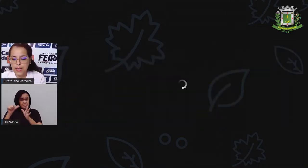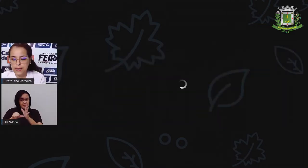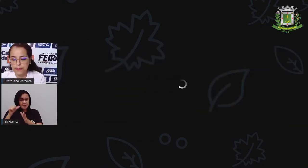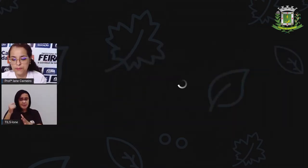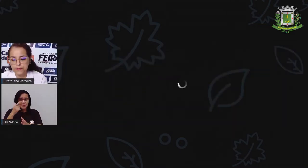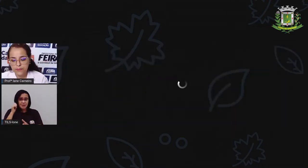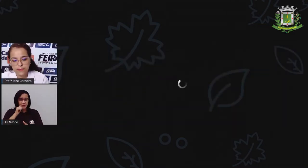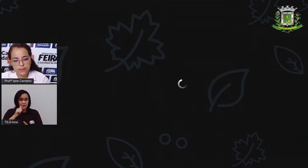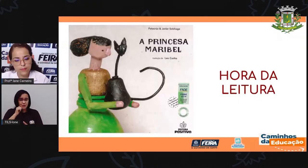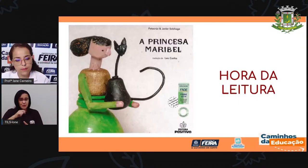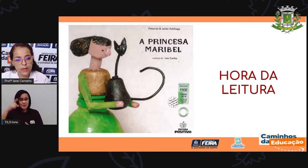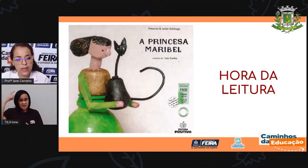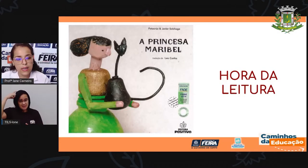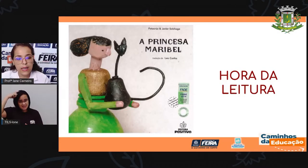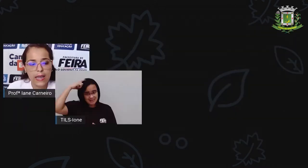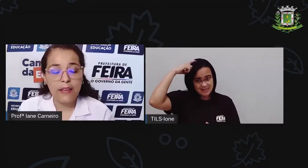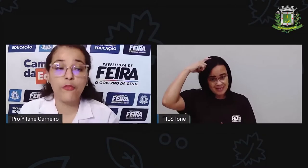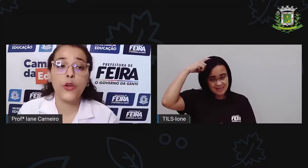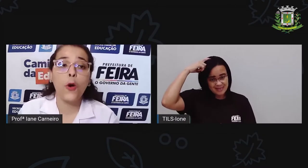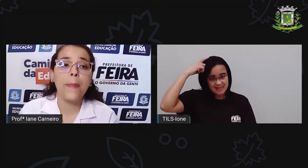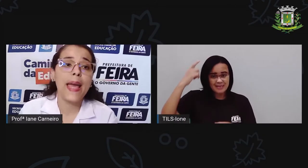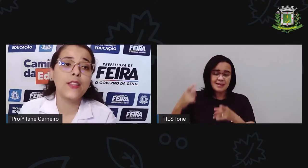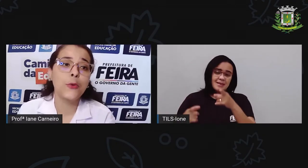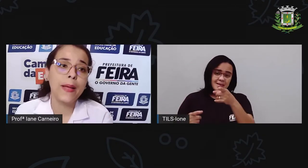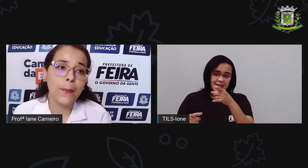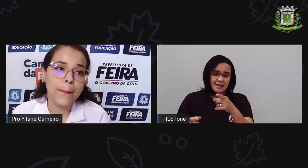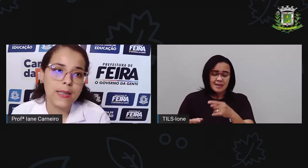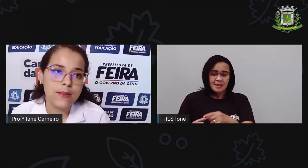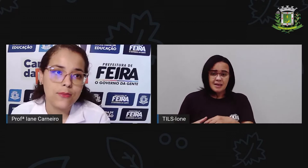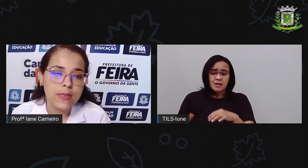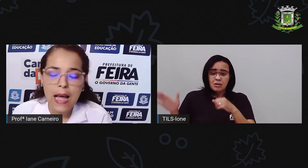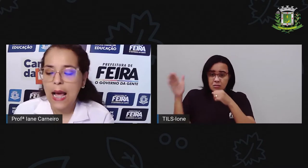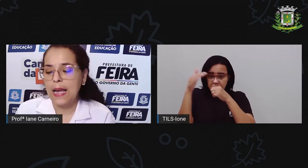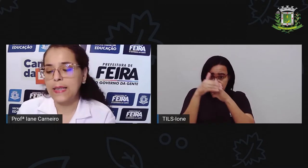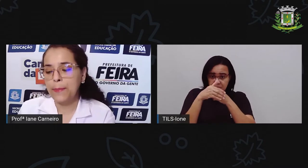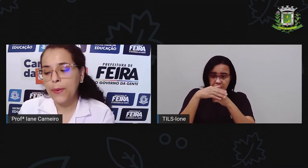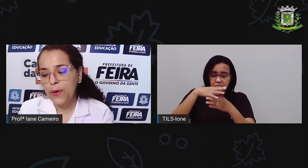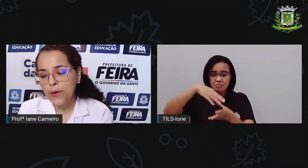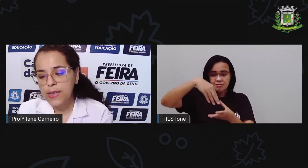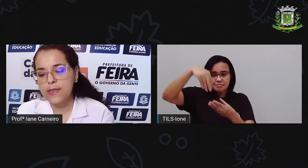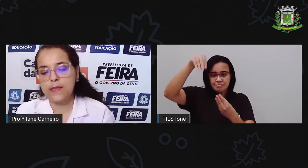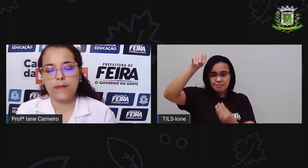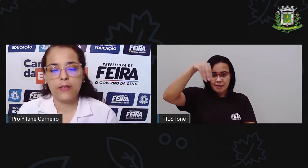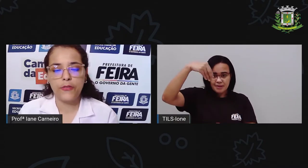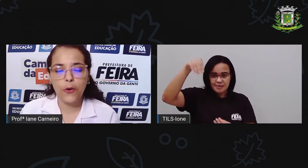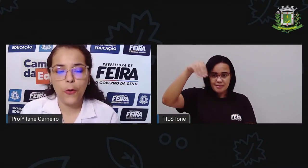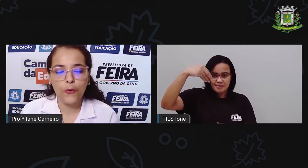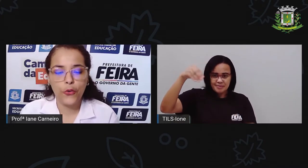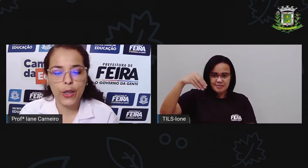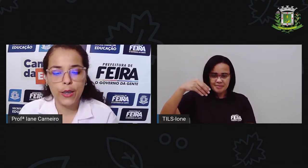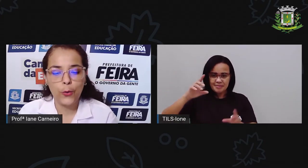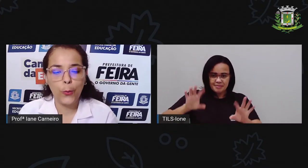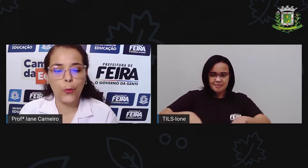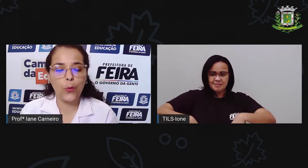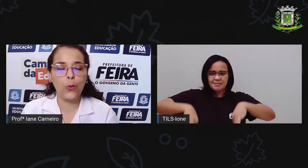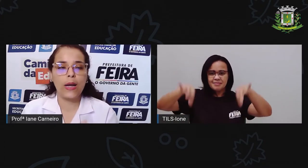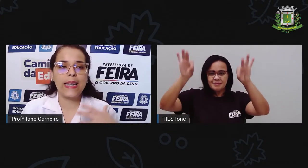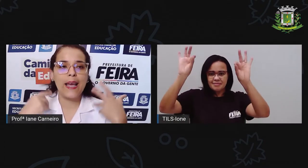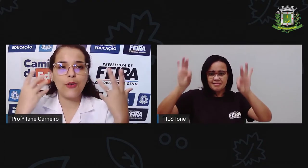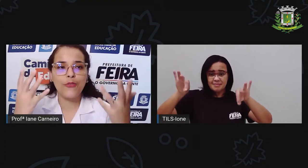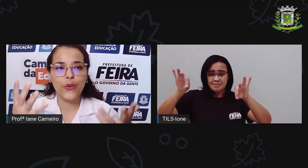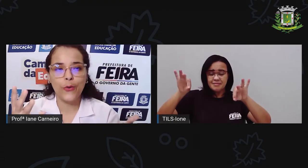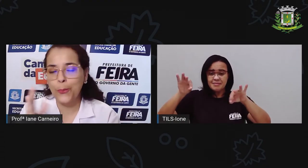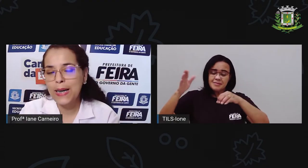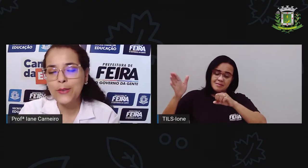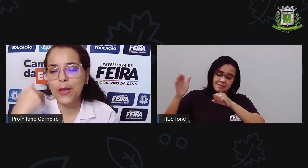princesa foi coberto pelo pano. Aí, depois, foi o anel...